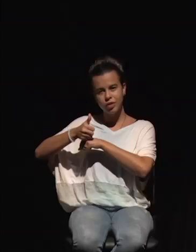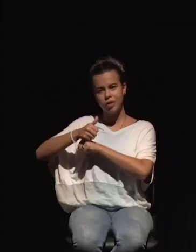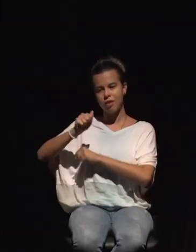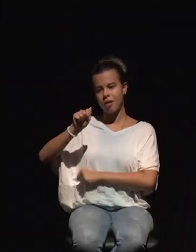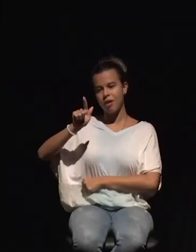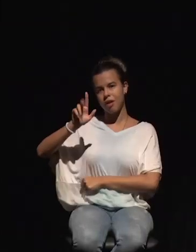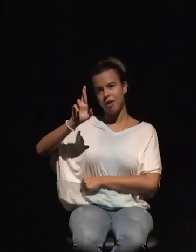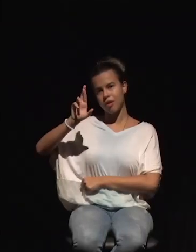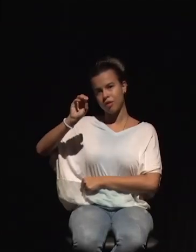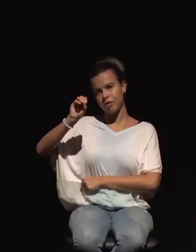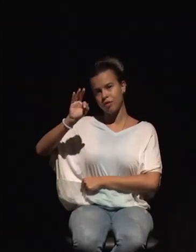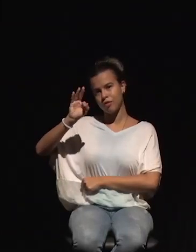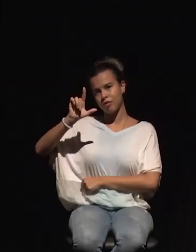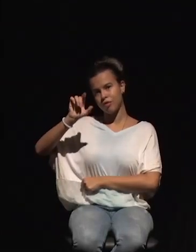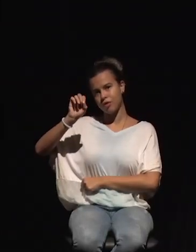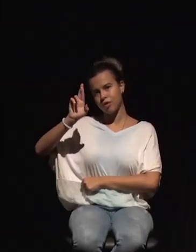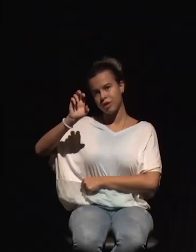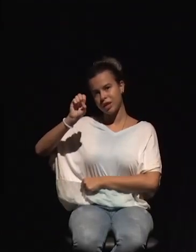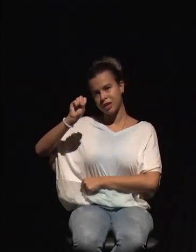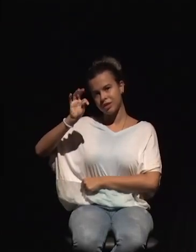dos sem terra